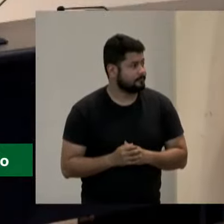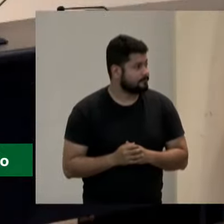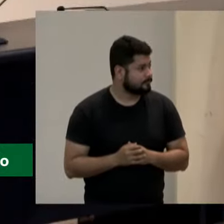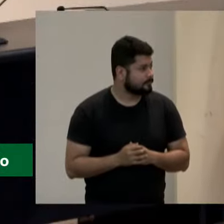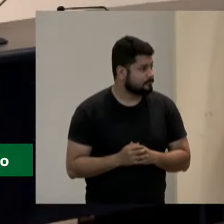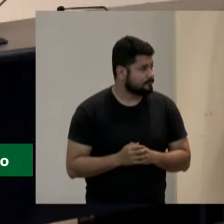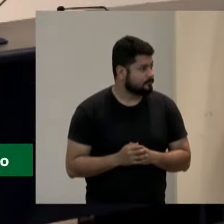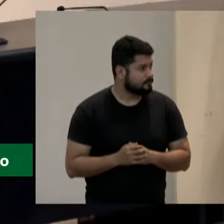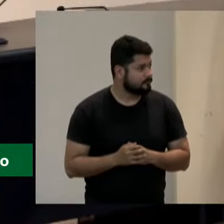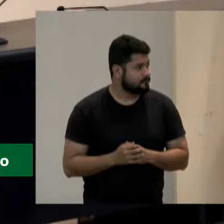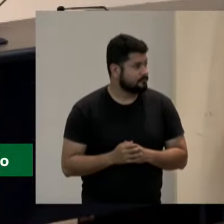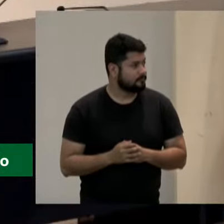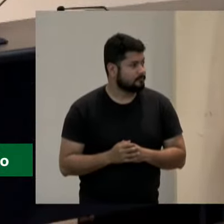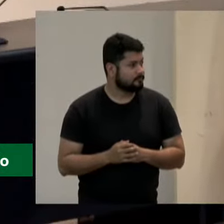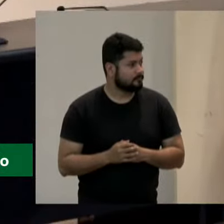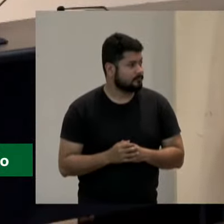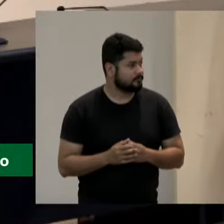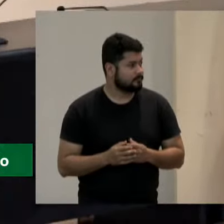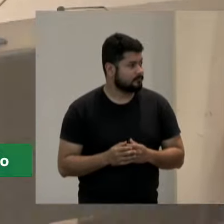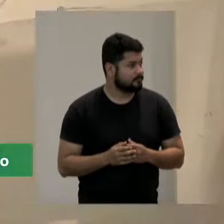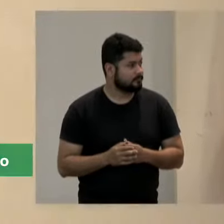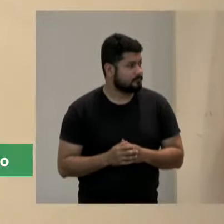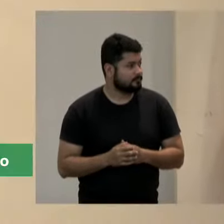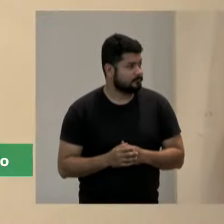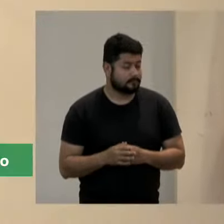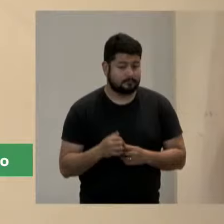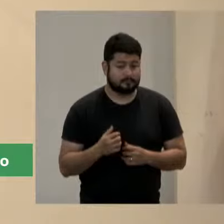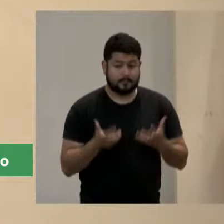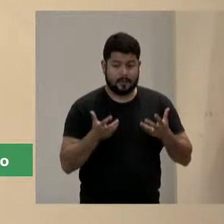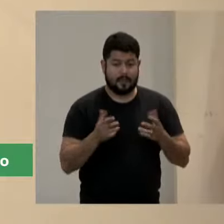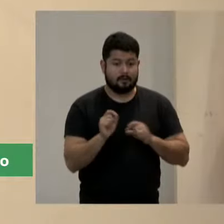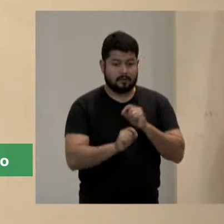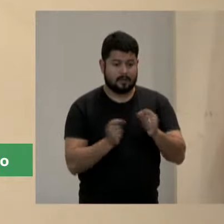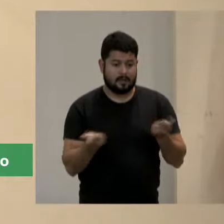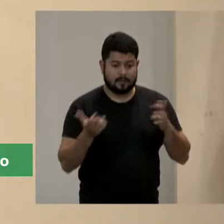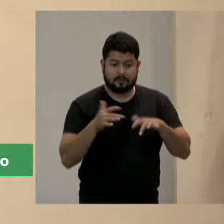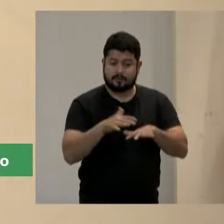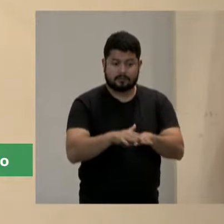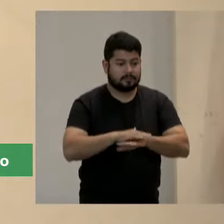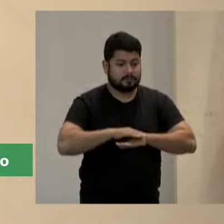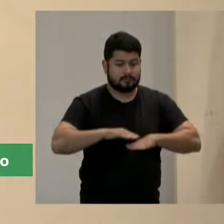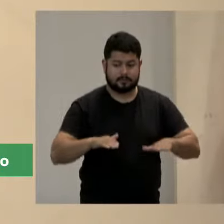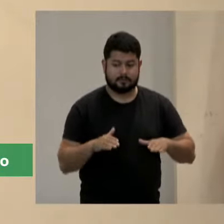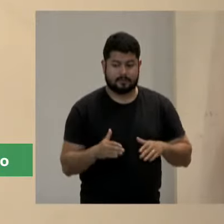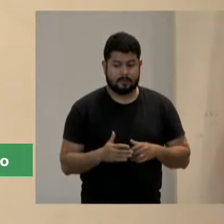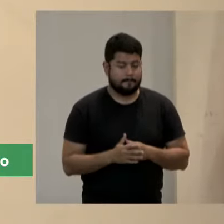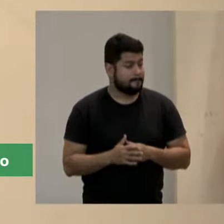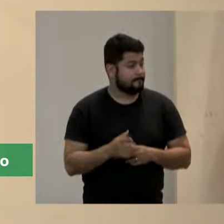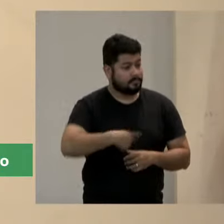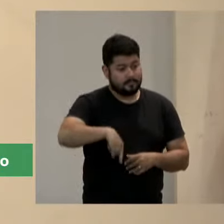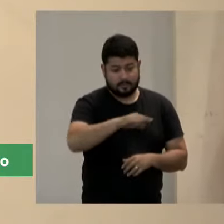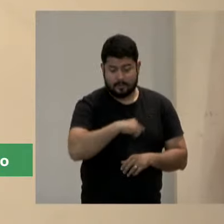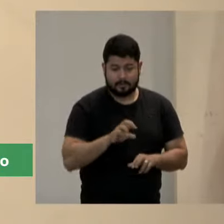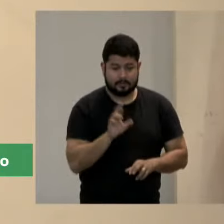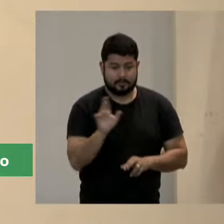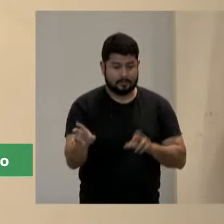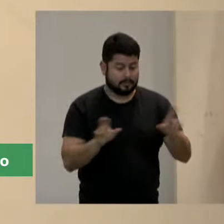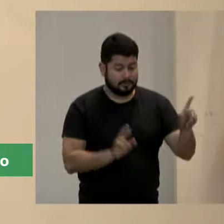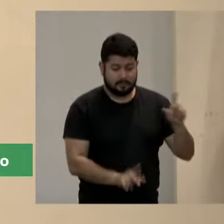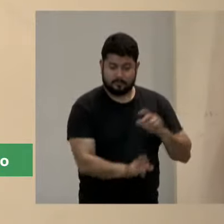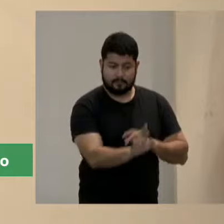quer que os filhos sejam advogados, mas só querem ser aceitos. E aí basta nós abrirmos corações e sabermos que todos nós somos diferentes, temos